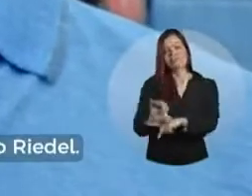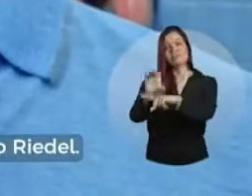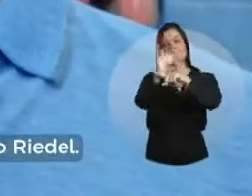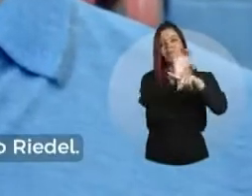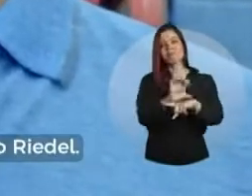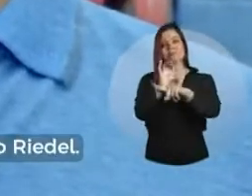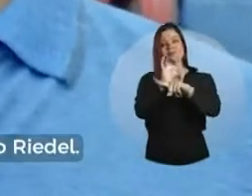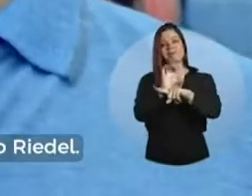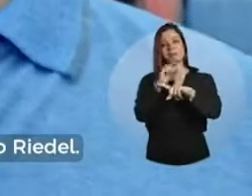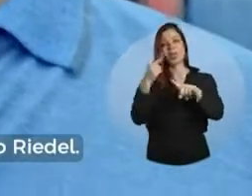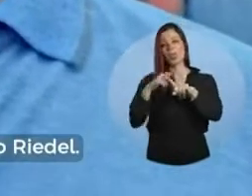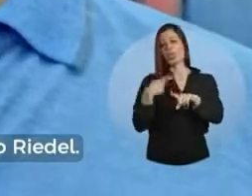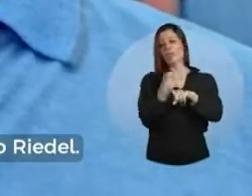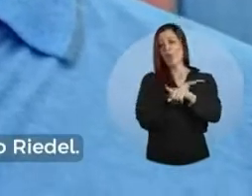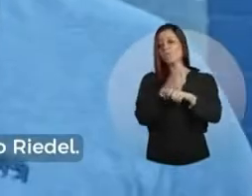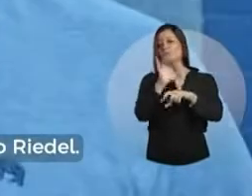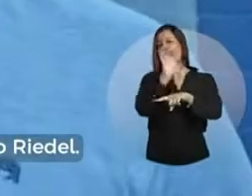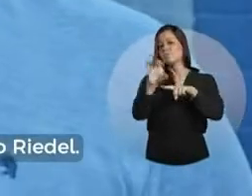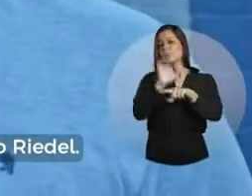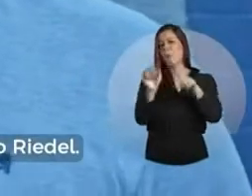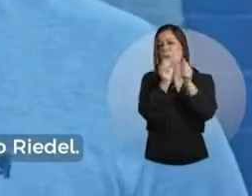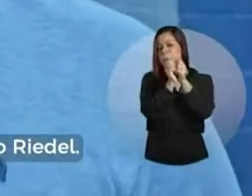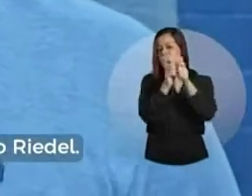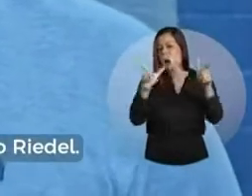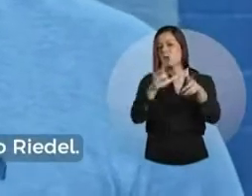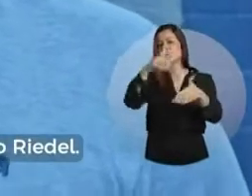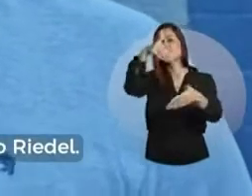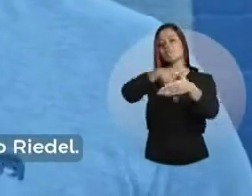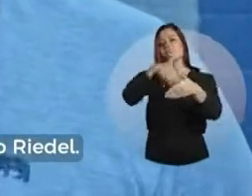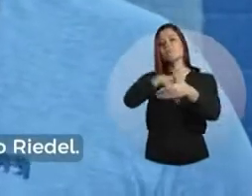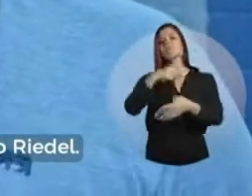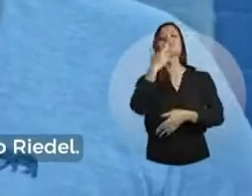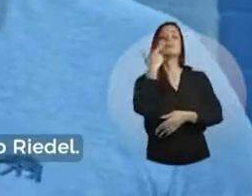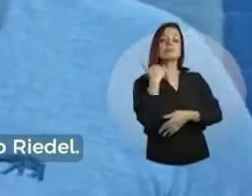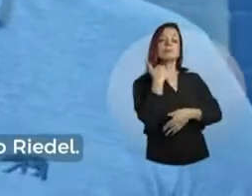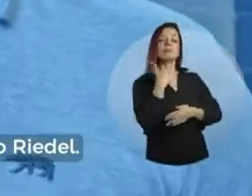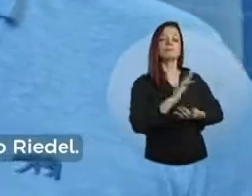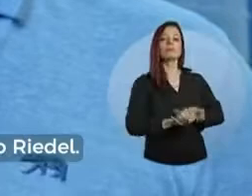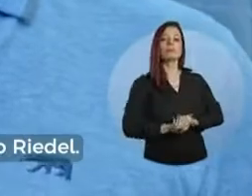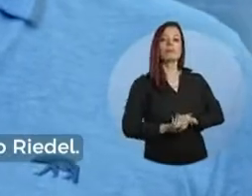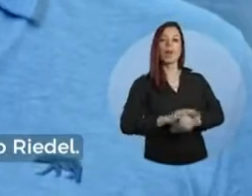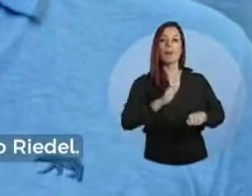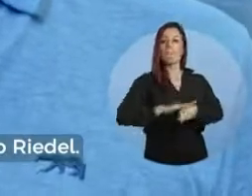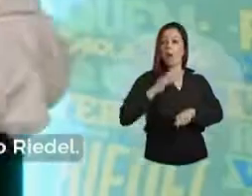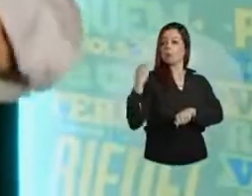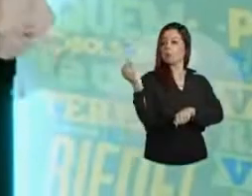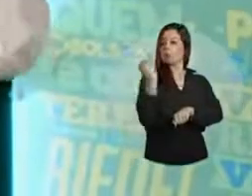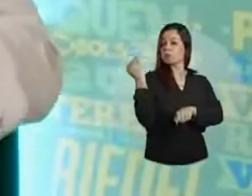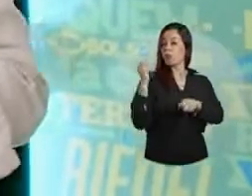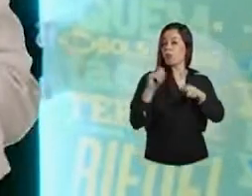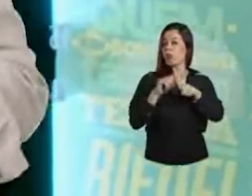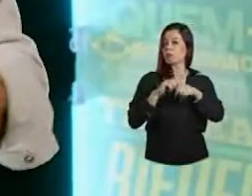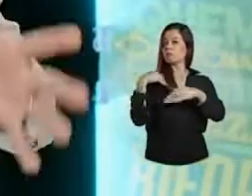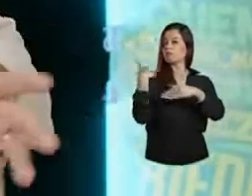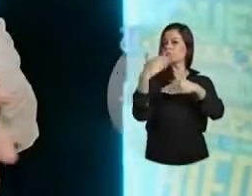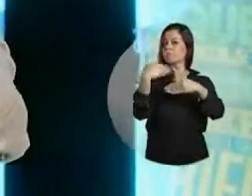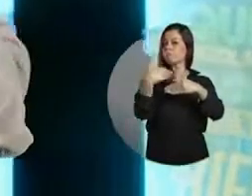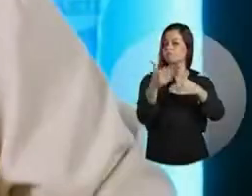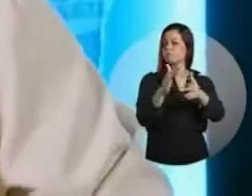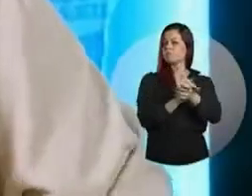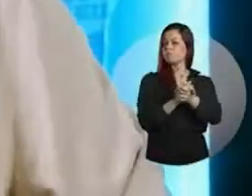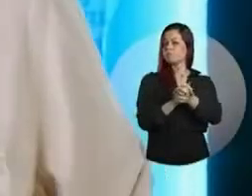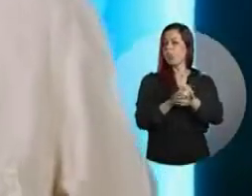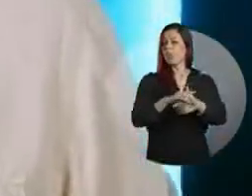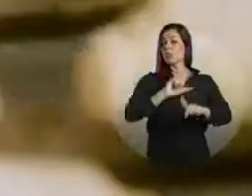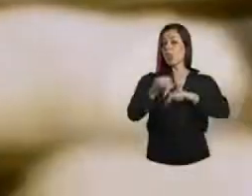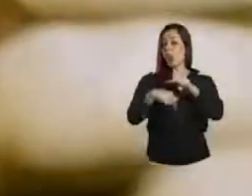nossa esperança para que o nosso estado cresça é votando no Eduardo Ritter. Mais importante do que já fizemos é o